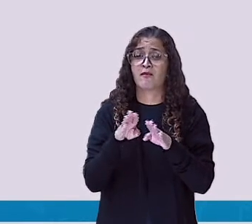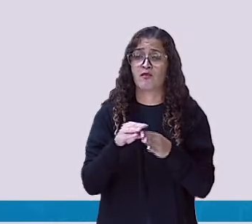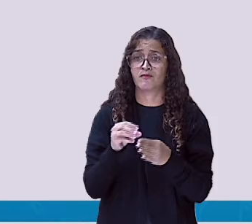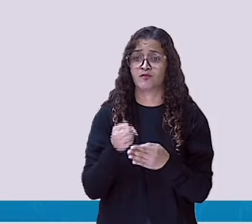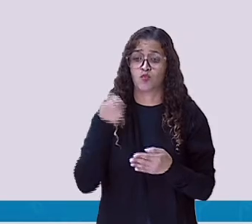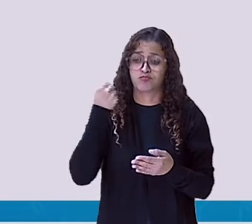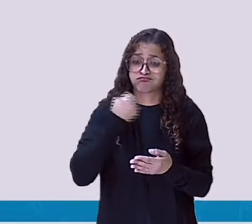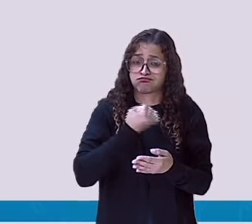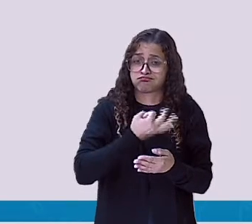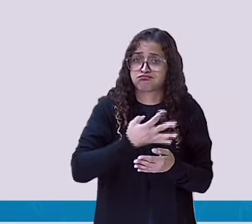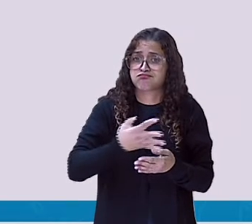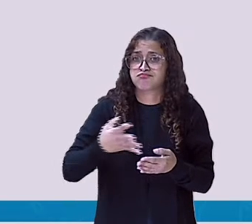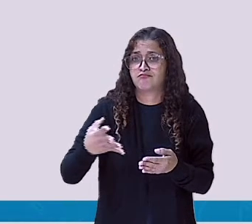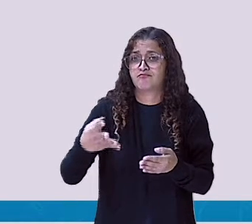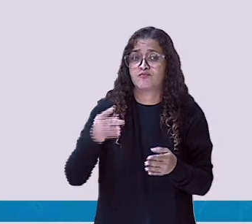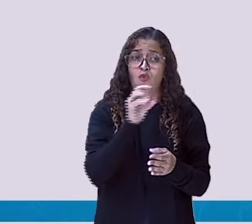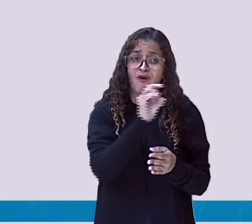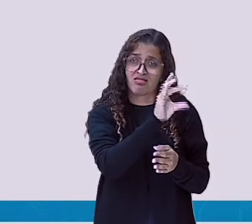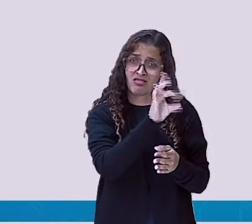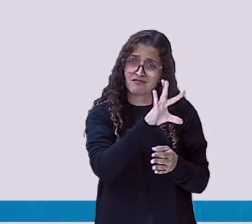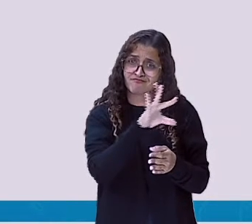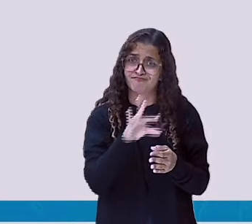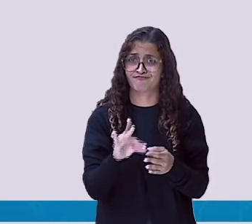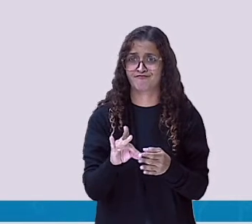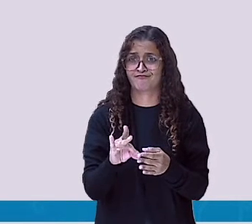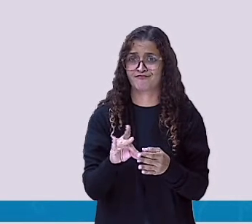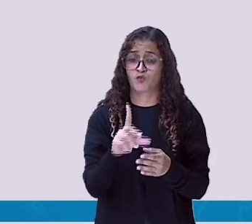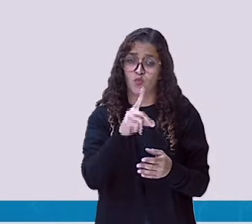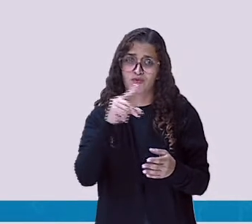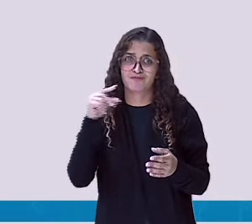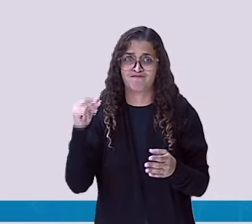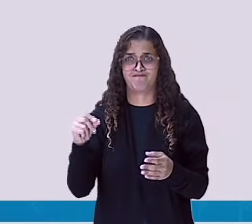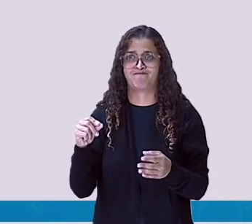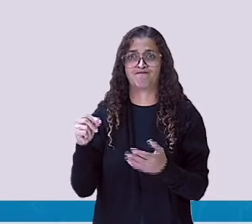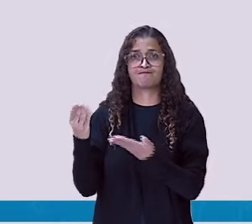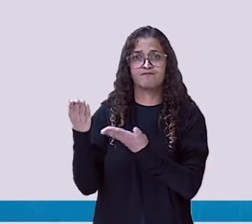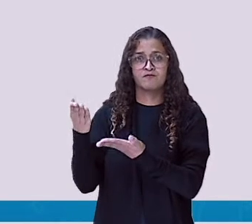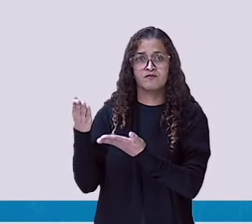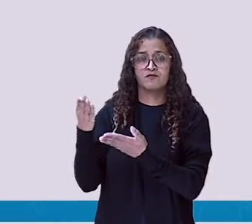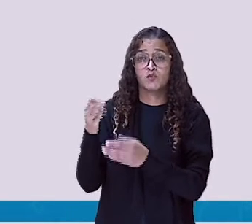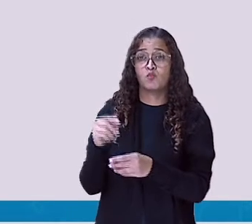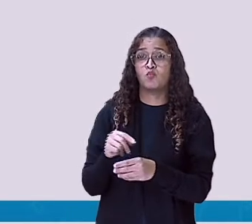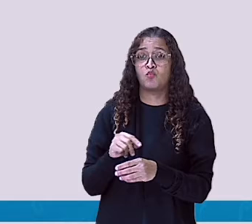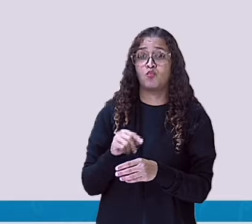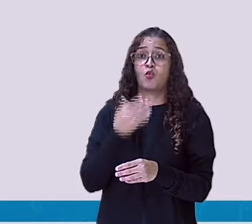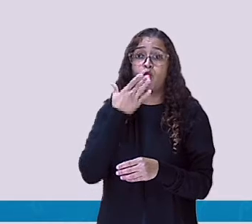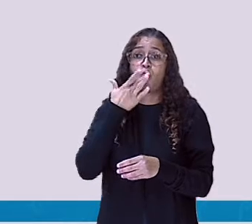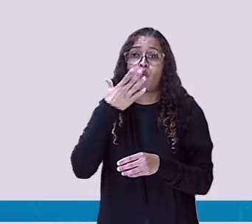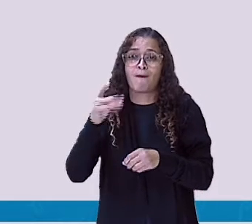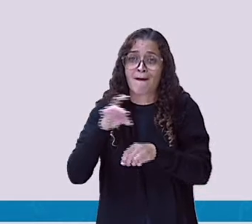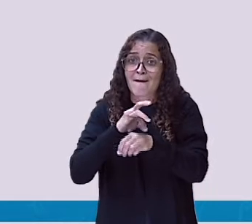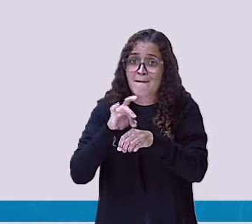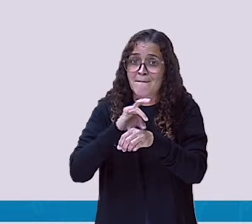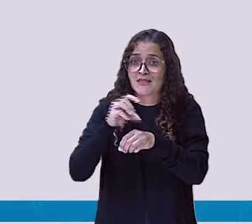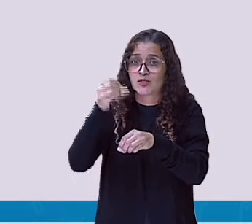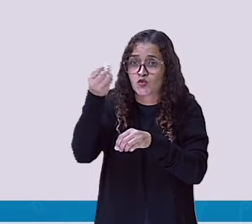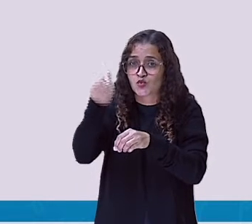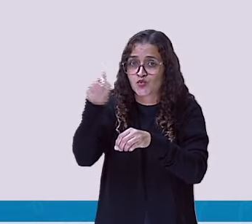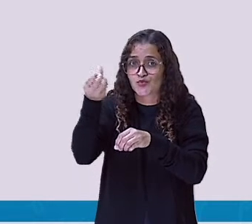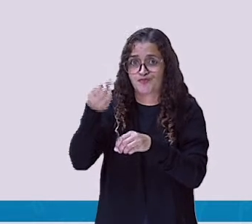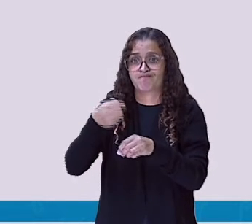Então, ó, preto, 6 alunos preferem preto. 11 alunos preferem a cor